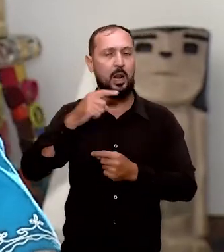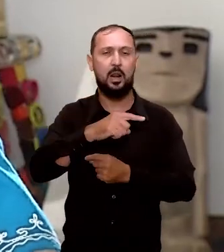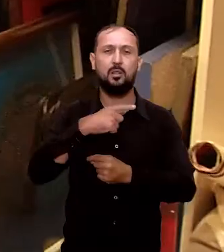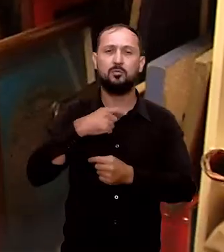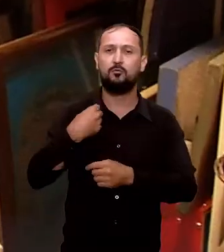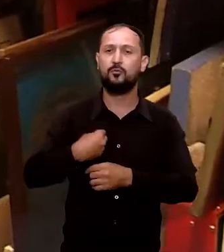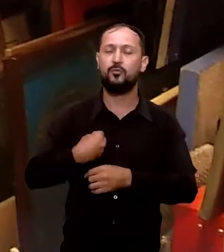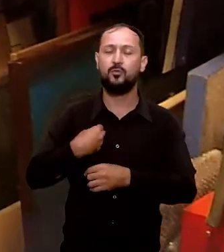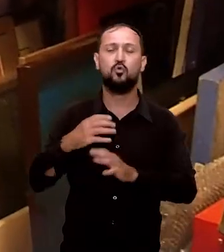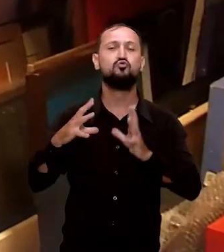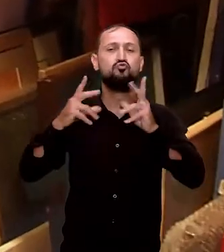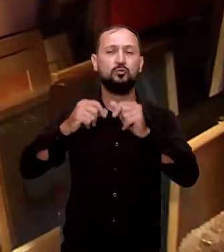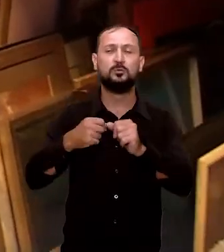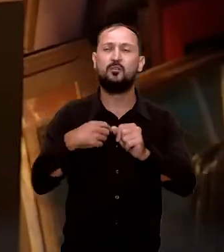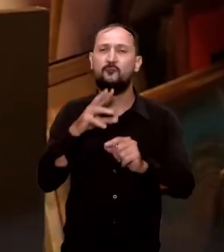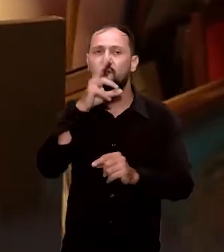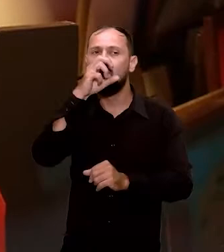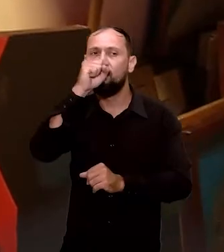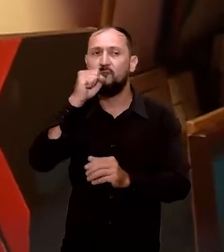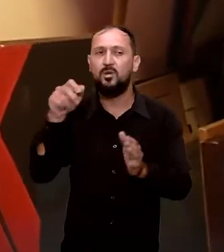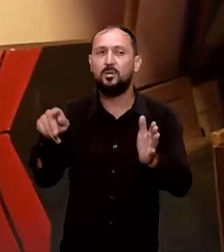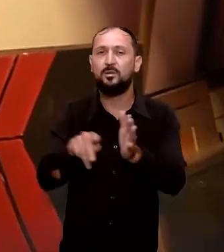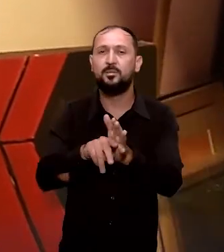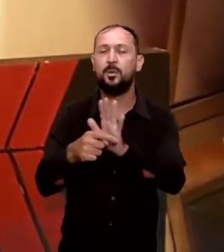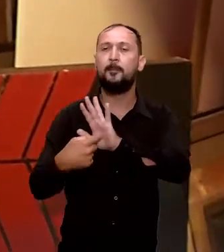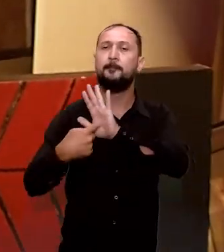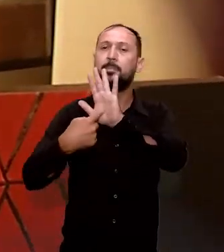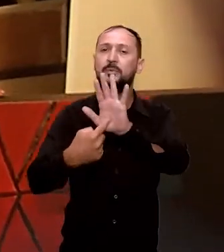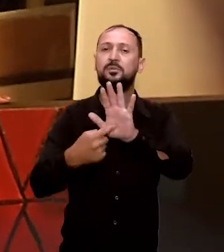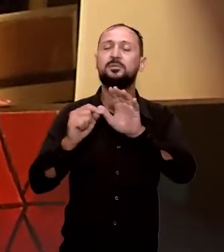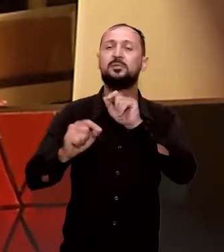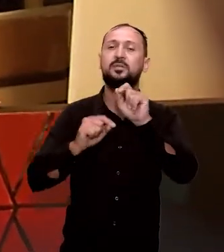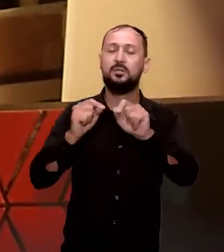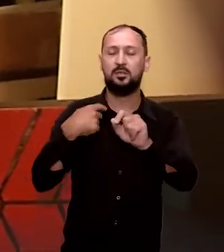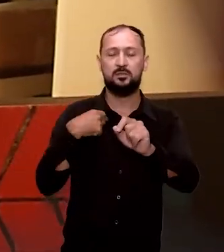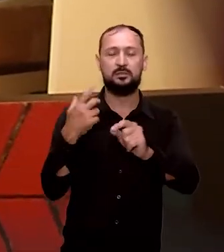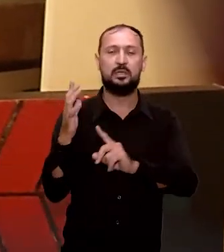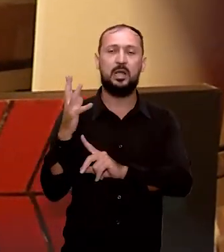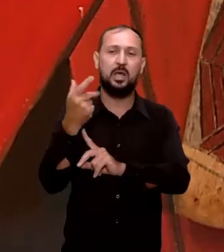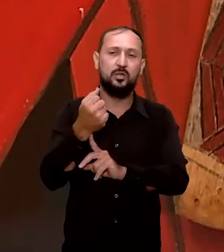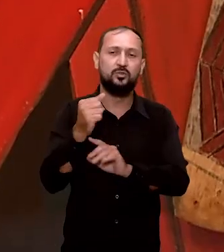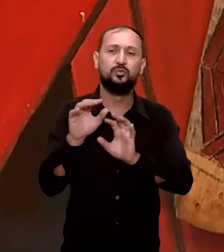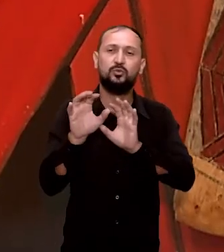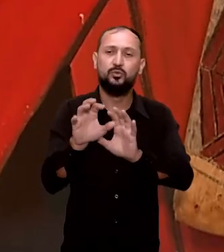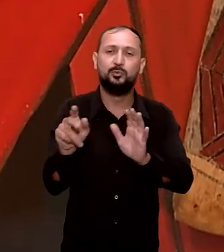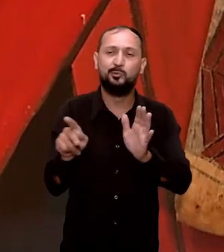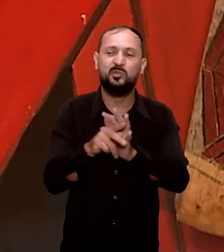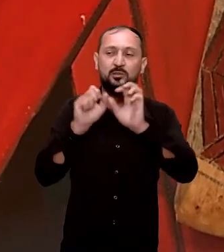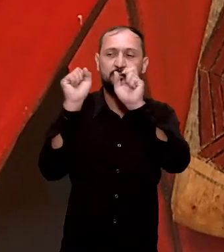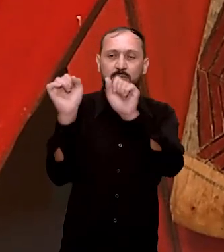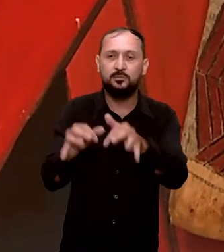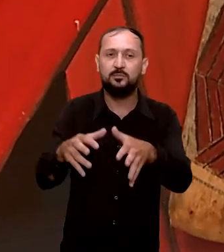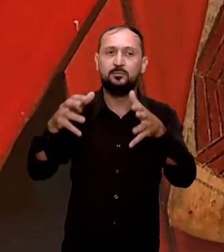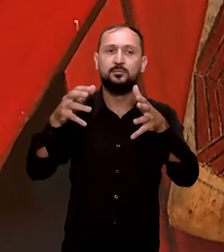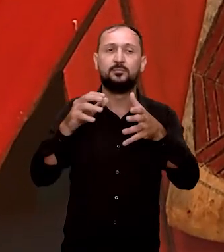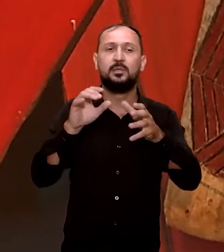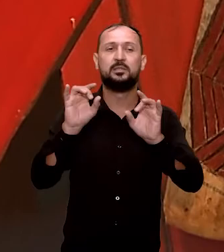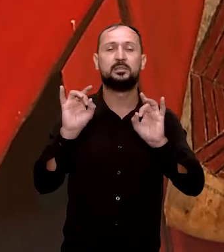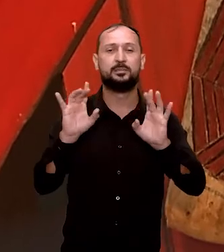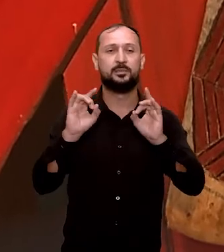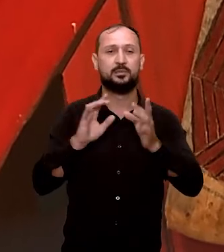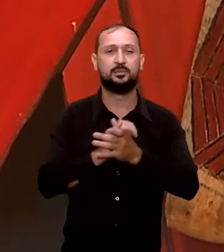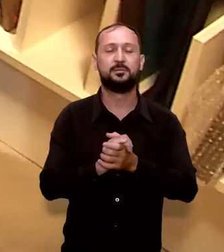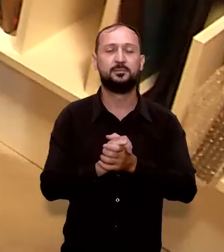né? Lúcia Martins Coelho Barbosa vive tudo de maneira intensa e expressa isso por meio da arte de uma